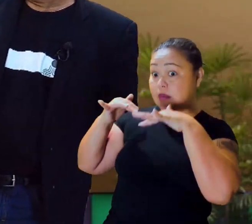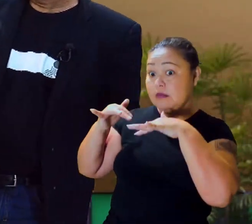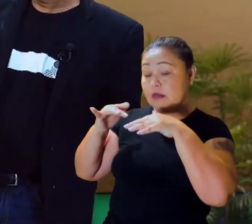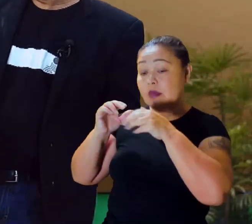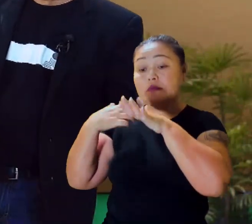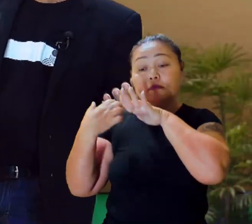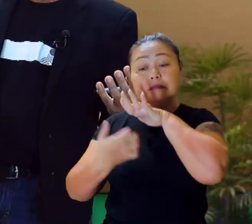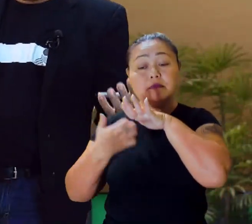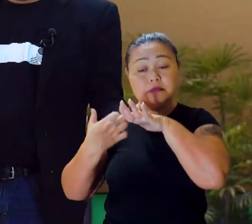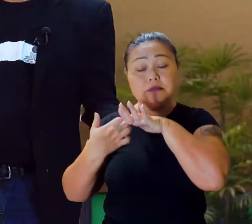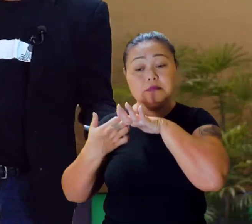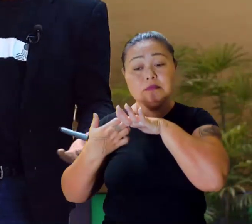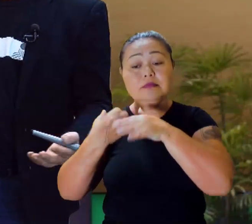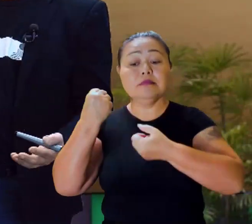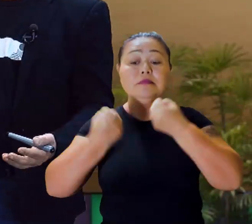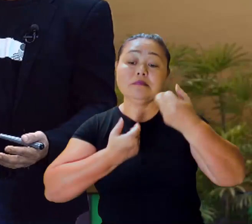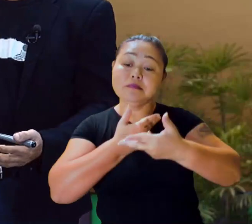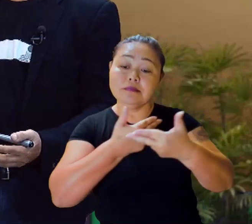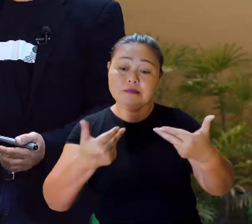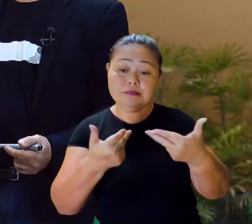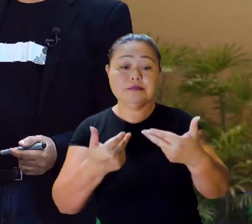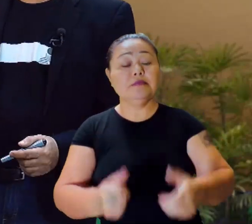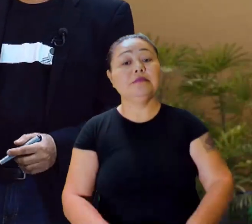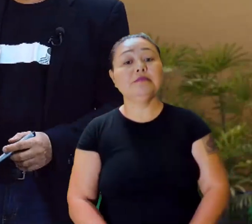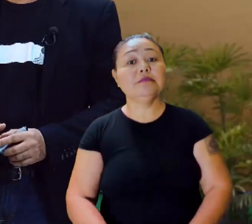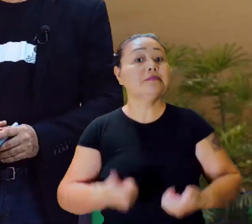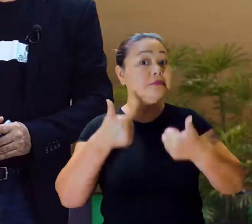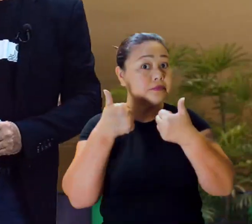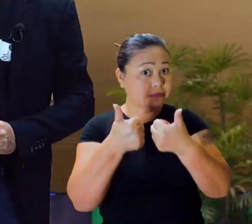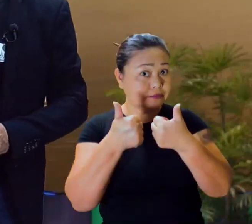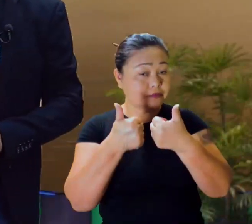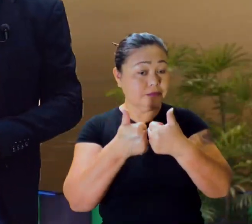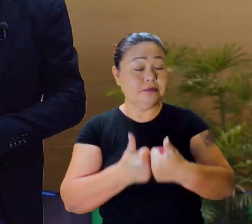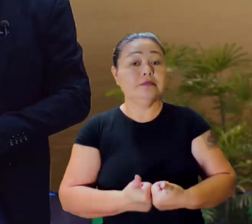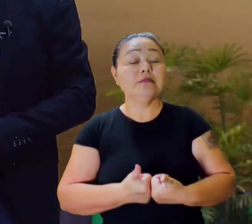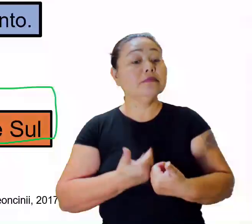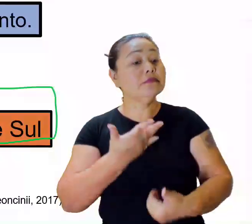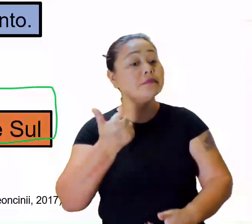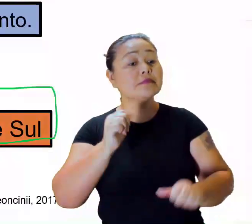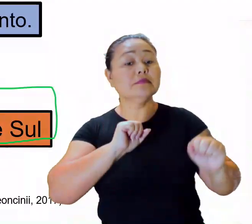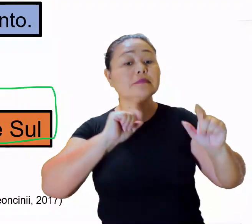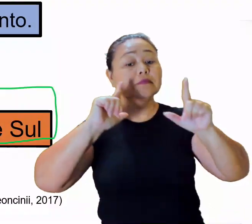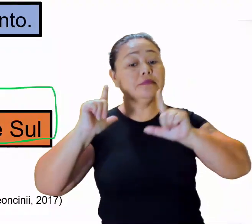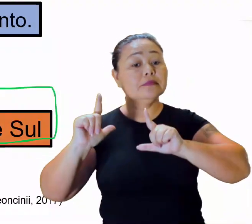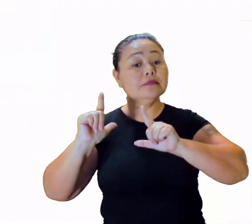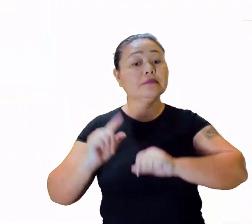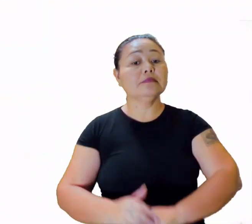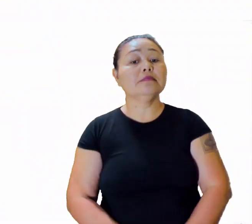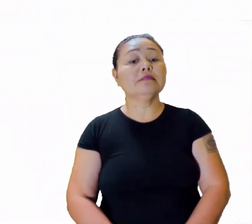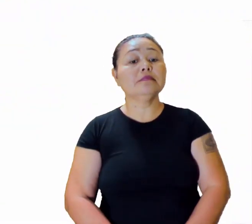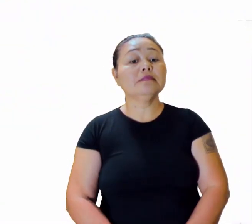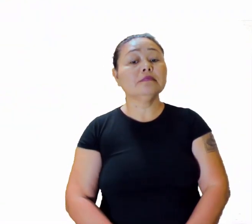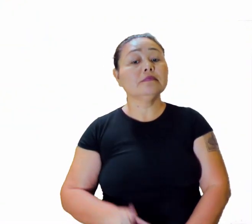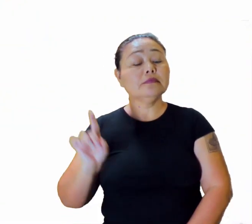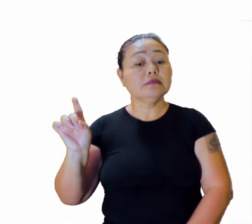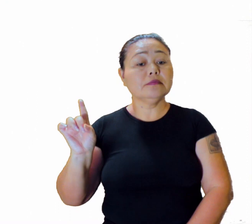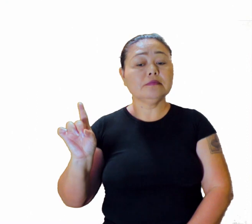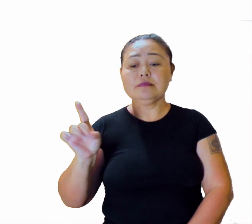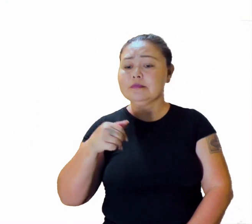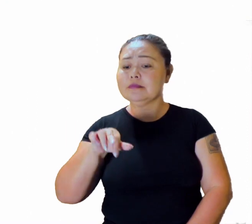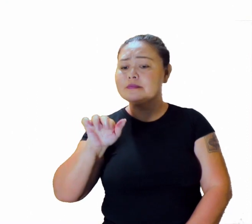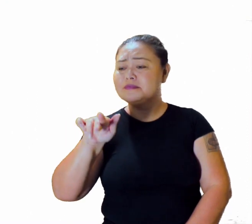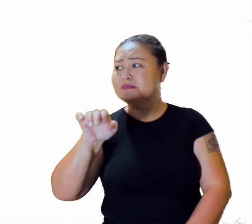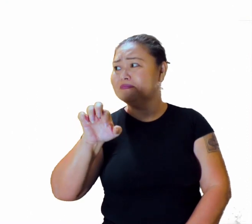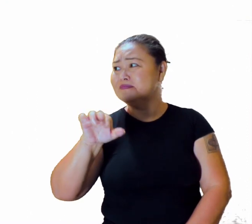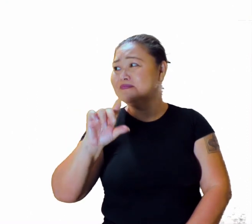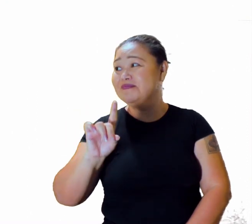Pela indústria? pela indústria automobilística. Muito bem. Beleza? Isso mesmo. Vamos lá no quadro. Rogério, você tá demais hoje.